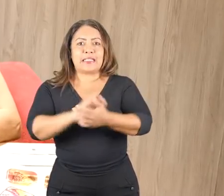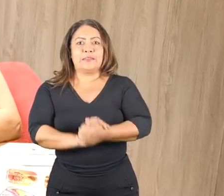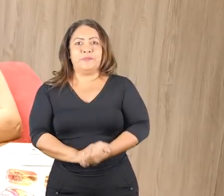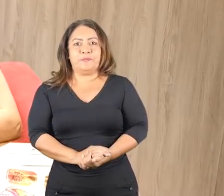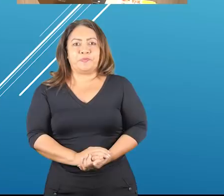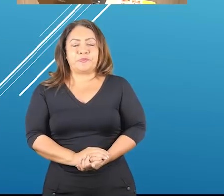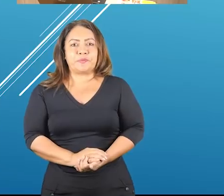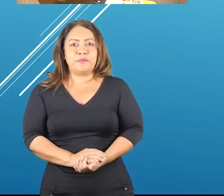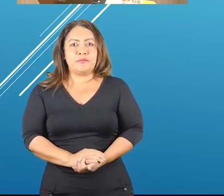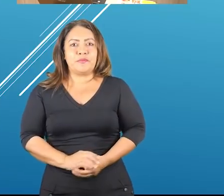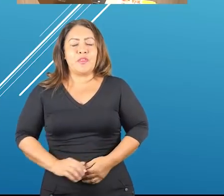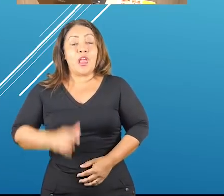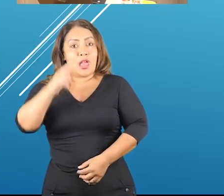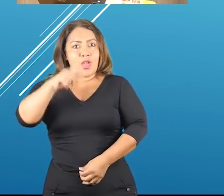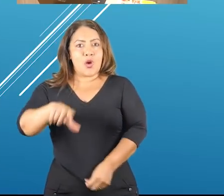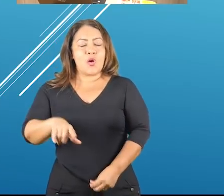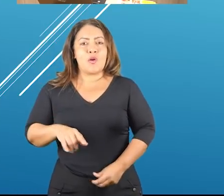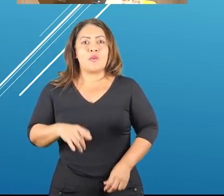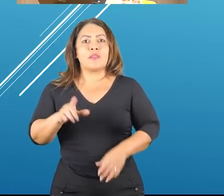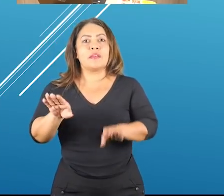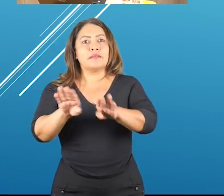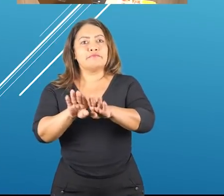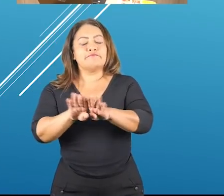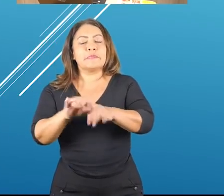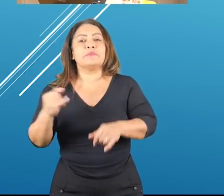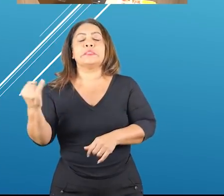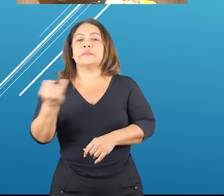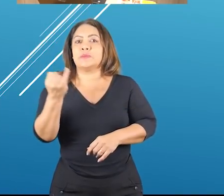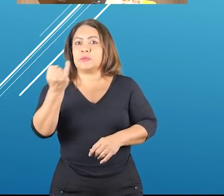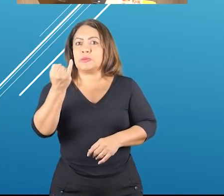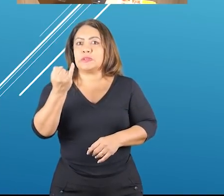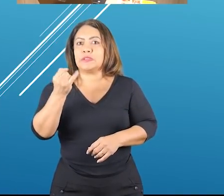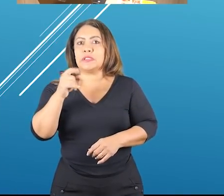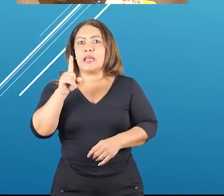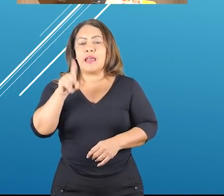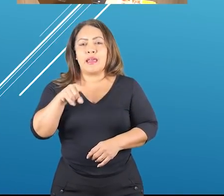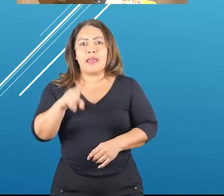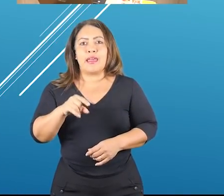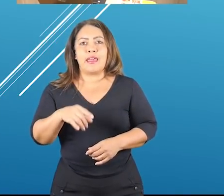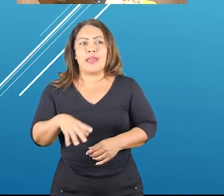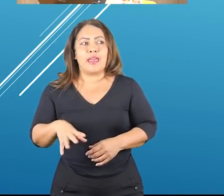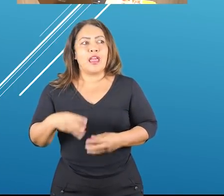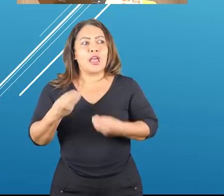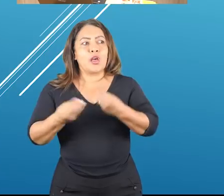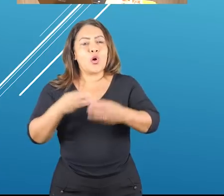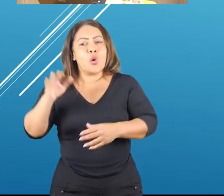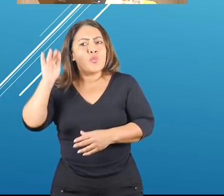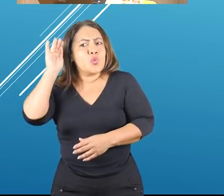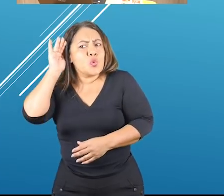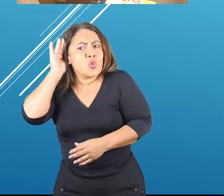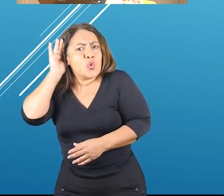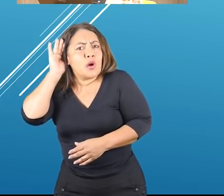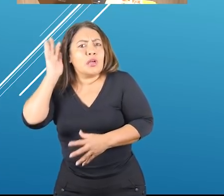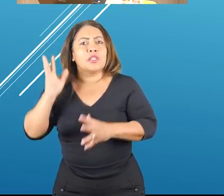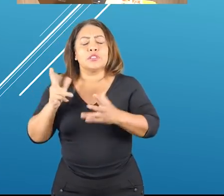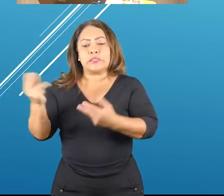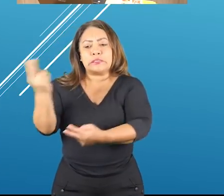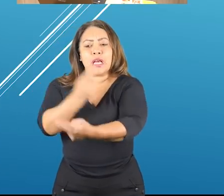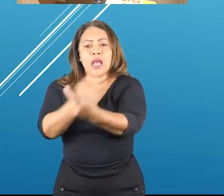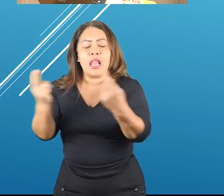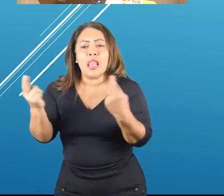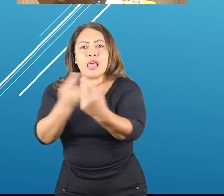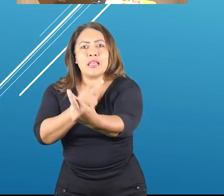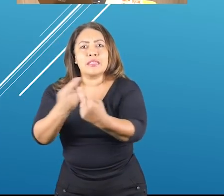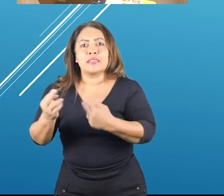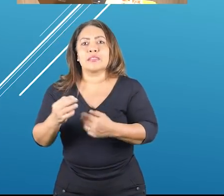respeitadas. Outra ação importante é promover a escuta e apoio às famílias na relação com a